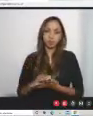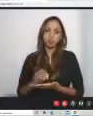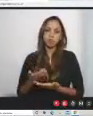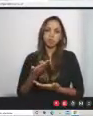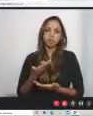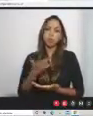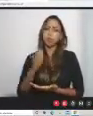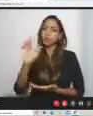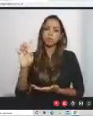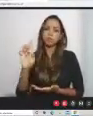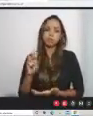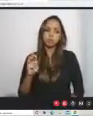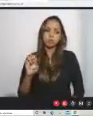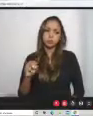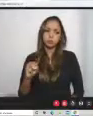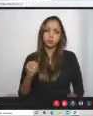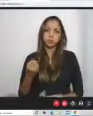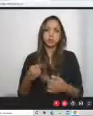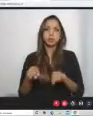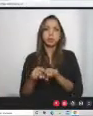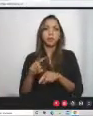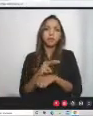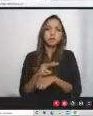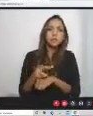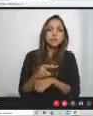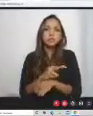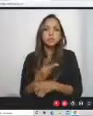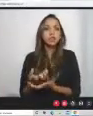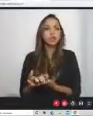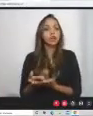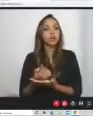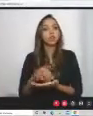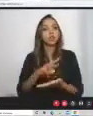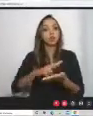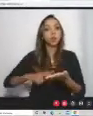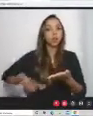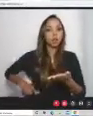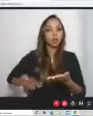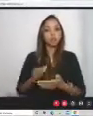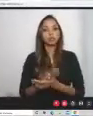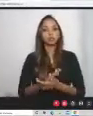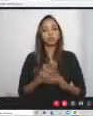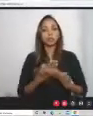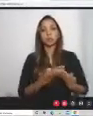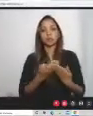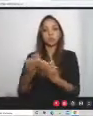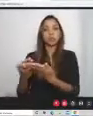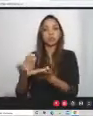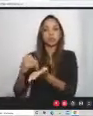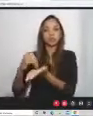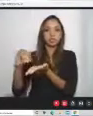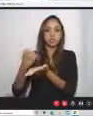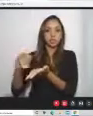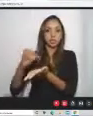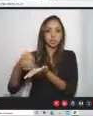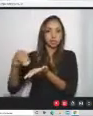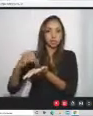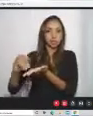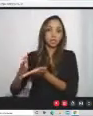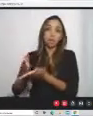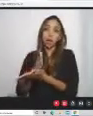né, também fiscalizamos lá, fizemos um relatório também, encaminhamos à secretaria, né, alguns